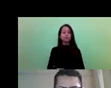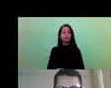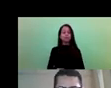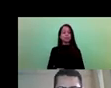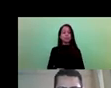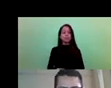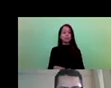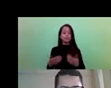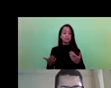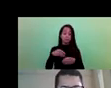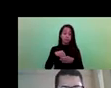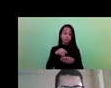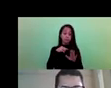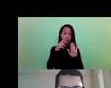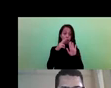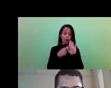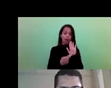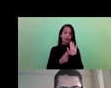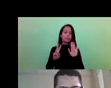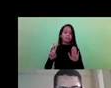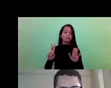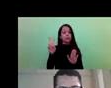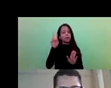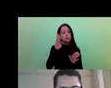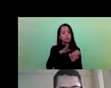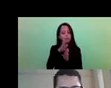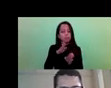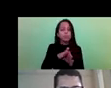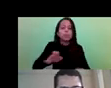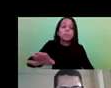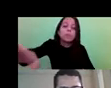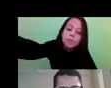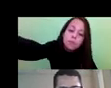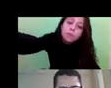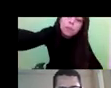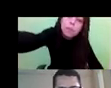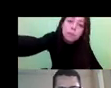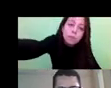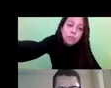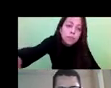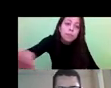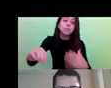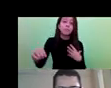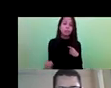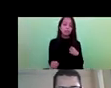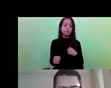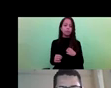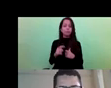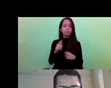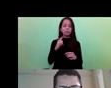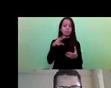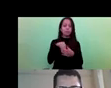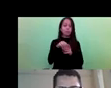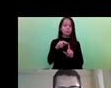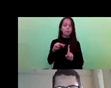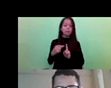alguns princípios, alguns valores que são muito próprios de uma perspectiva